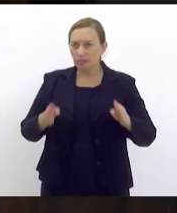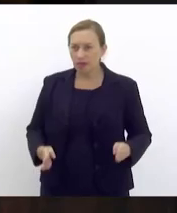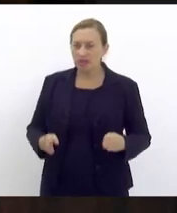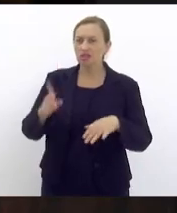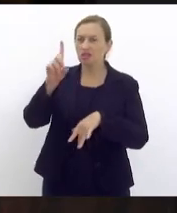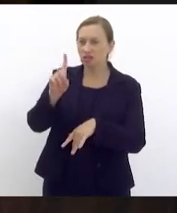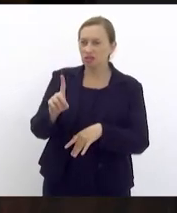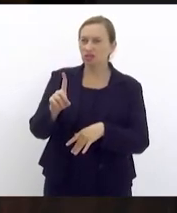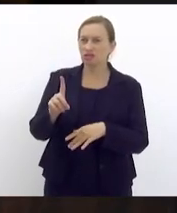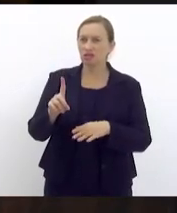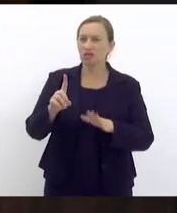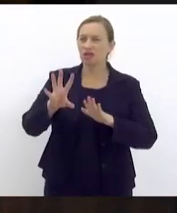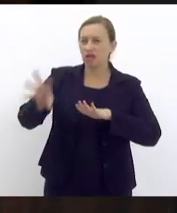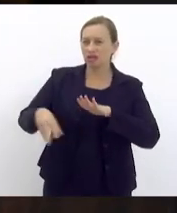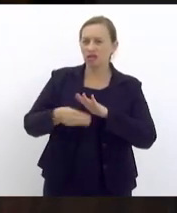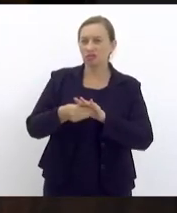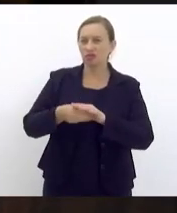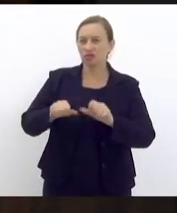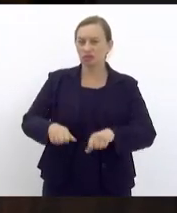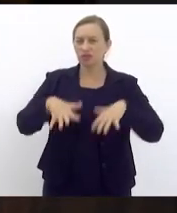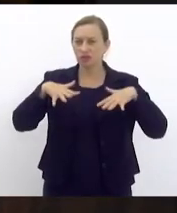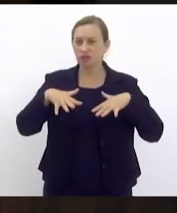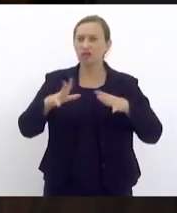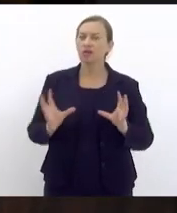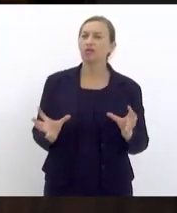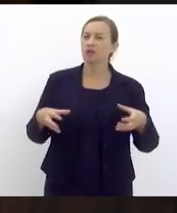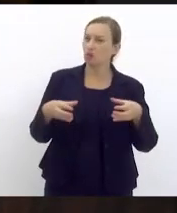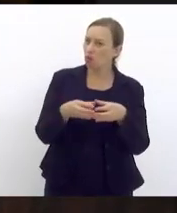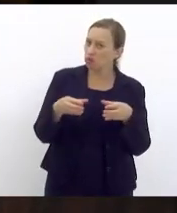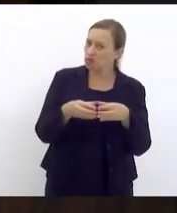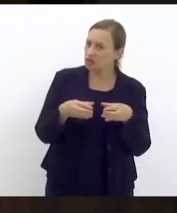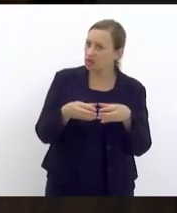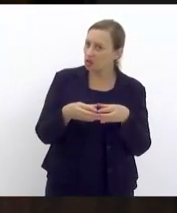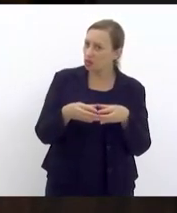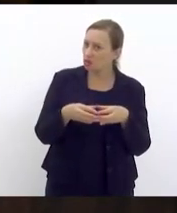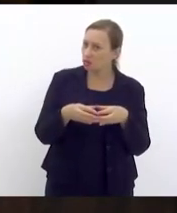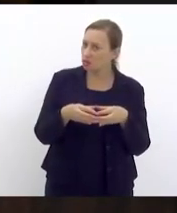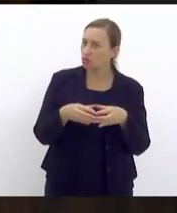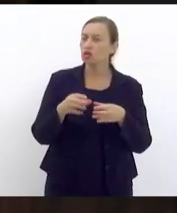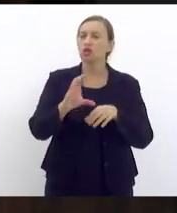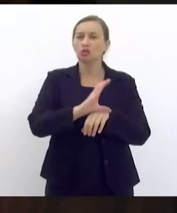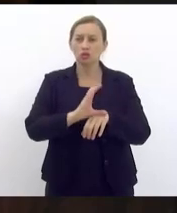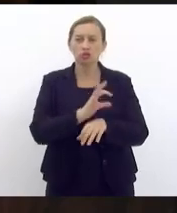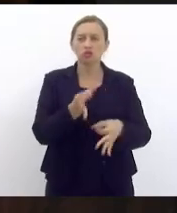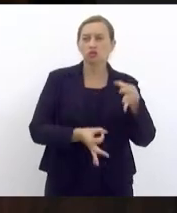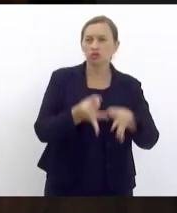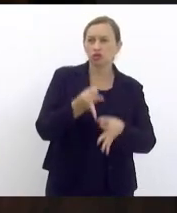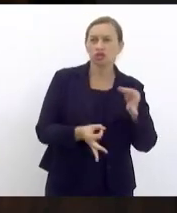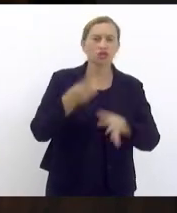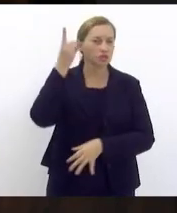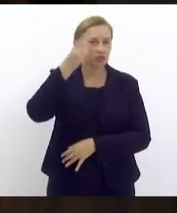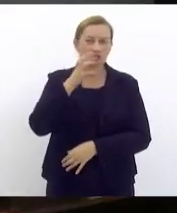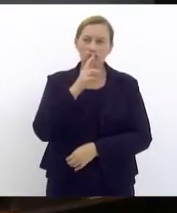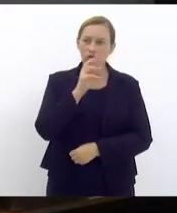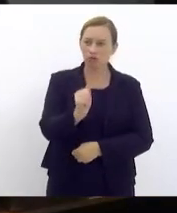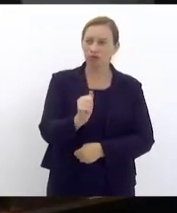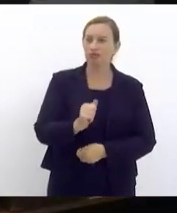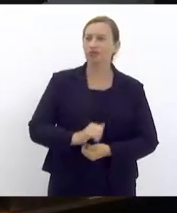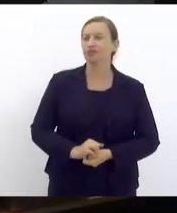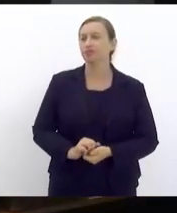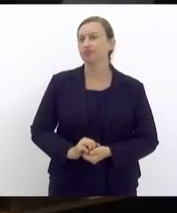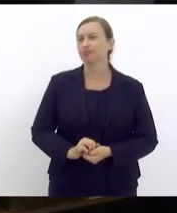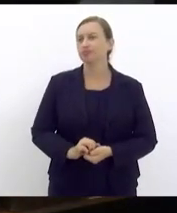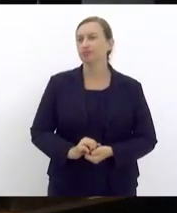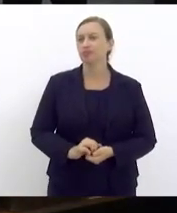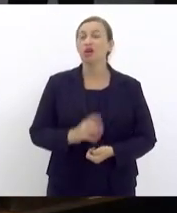as emendas de plenário para emitir parecer pela comissão de condições de Justiça Deputado Rodrigo Amorim